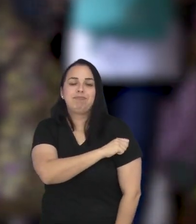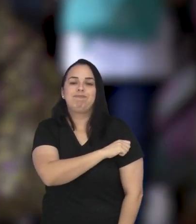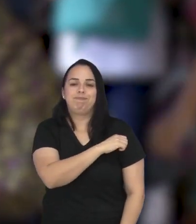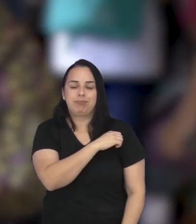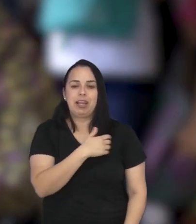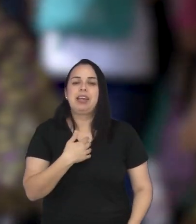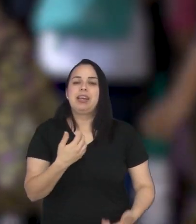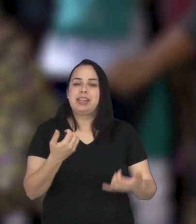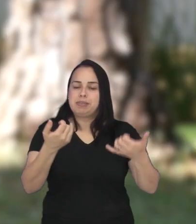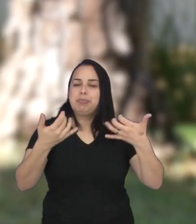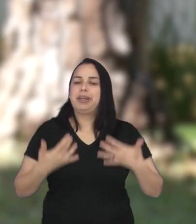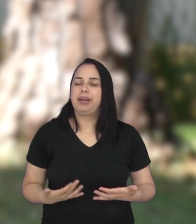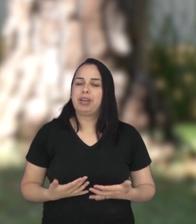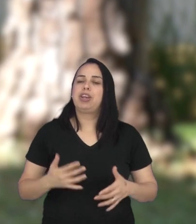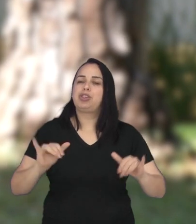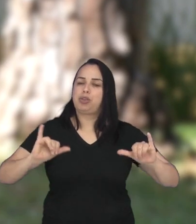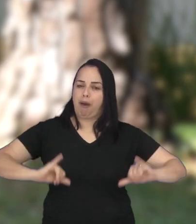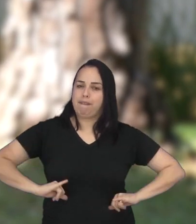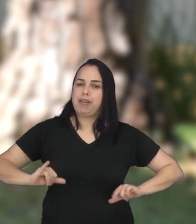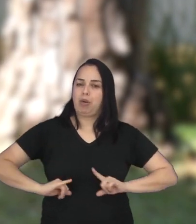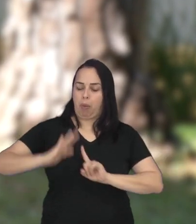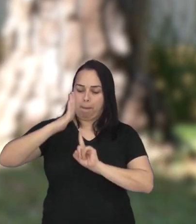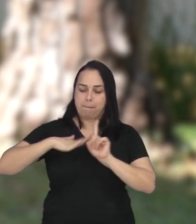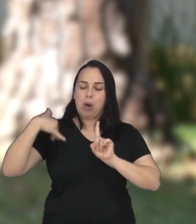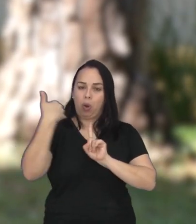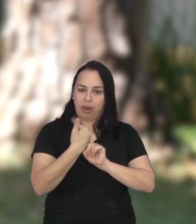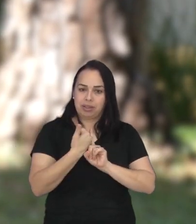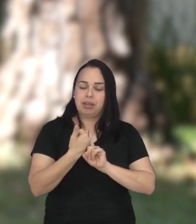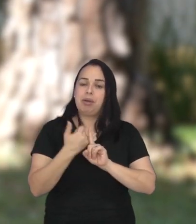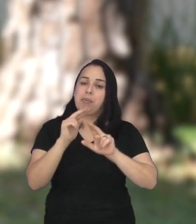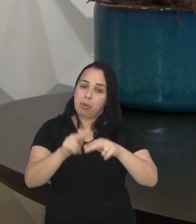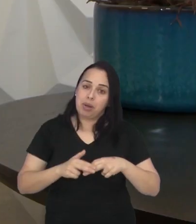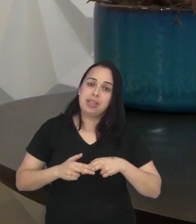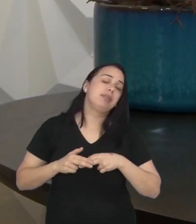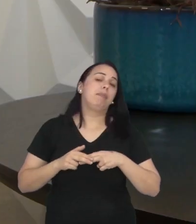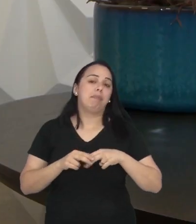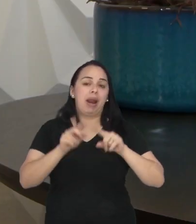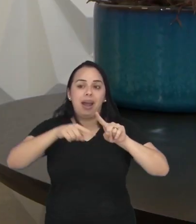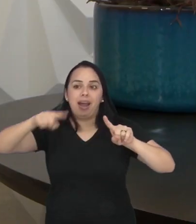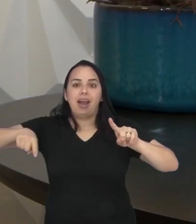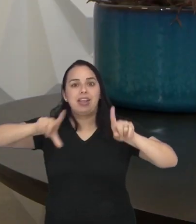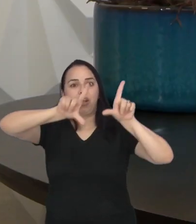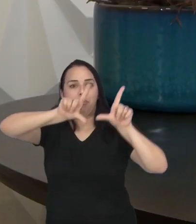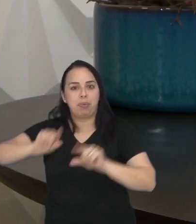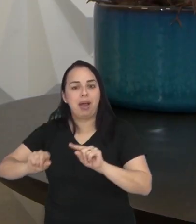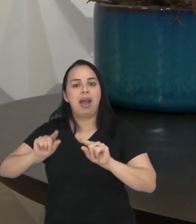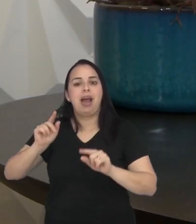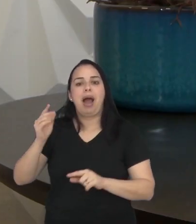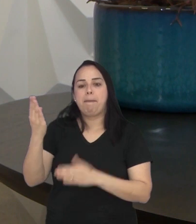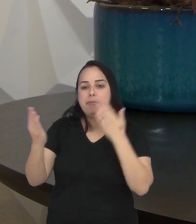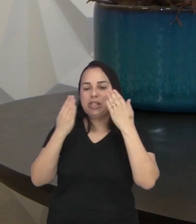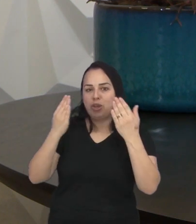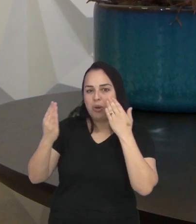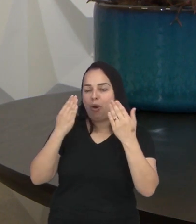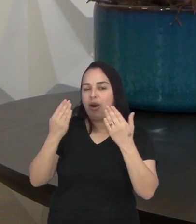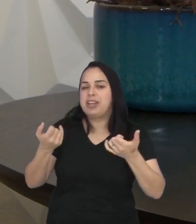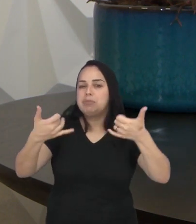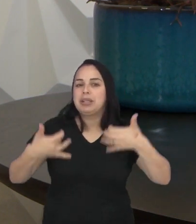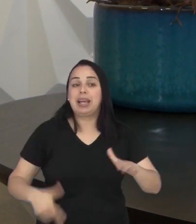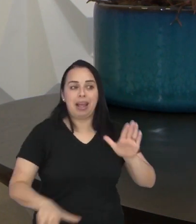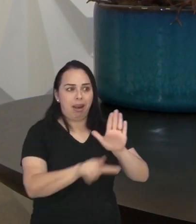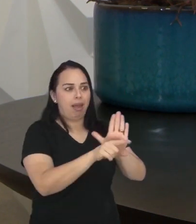seu, você reverta isso num valor que vai ajudar alguém. A campanha também busca conversar não só